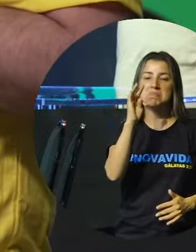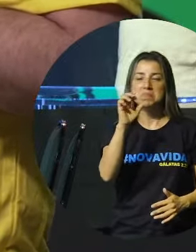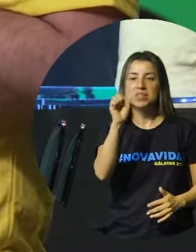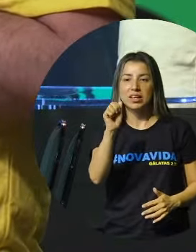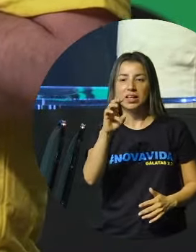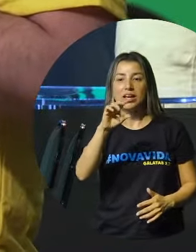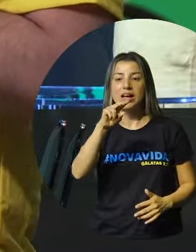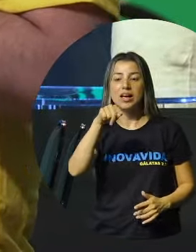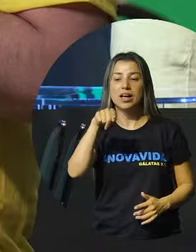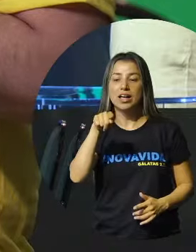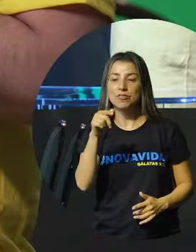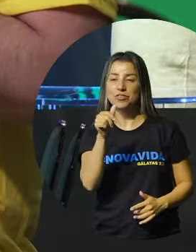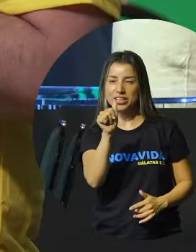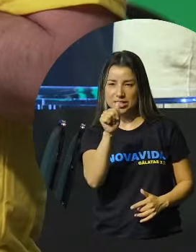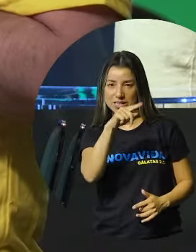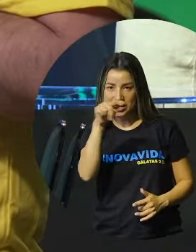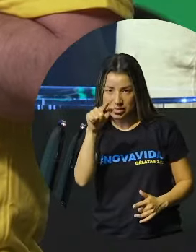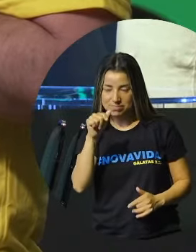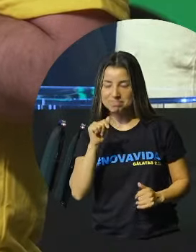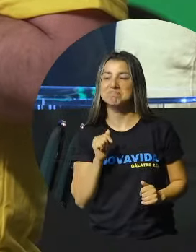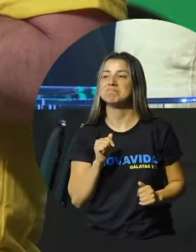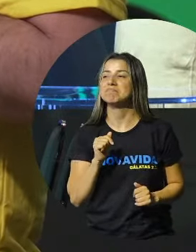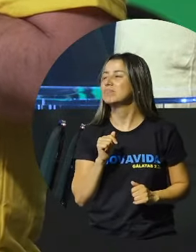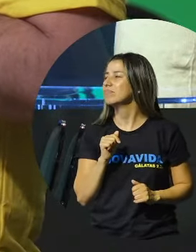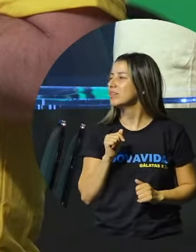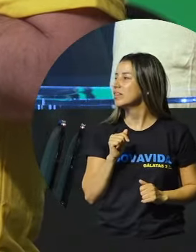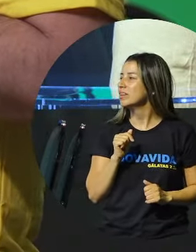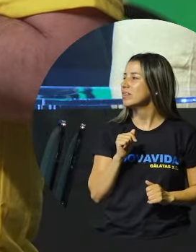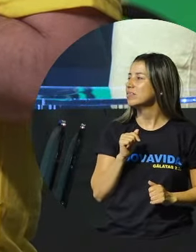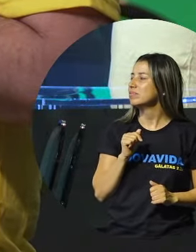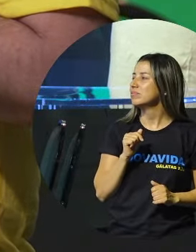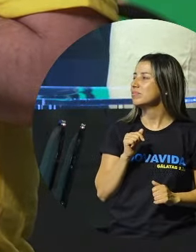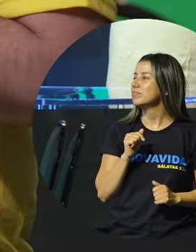trabalham tanto para botar missionários em lugares tão complicados.